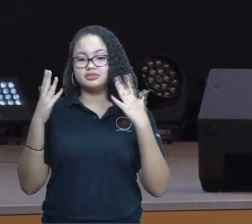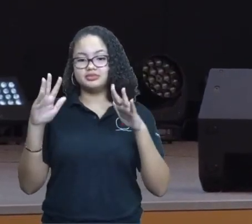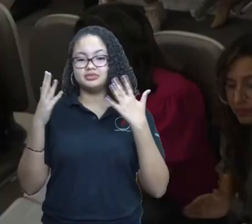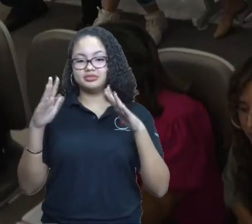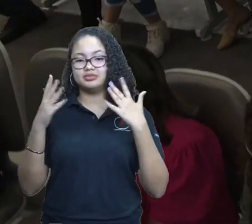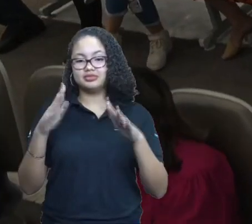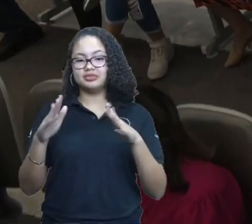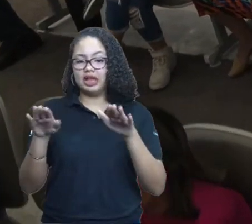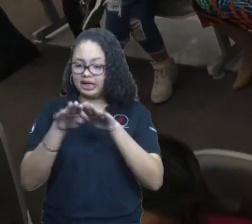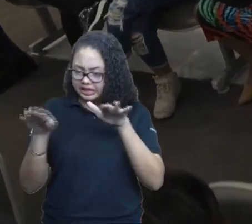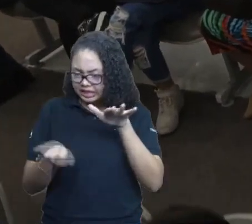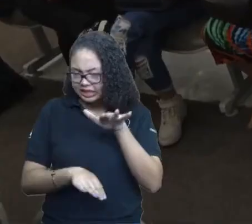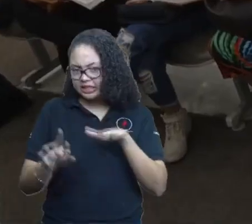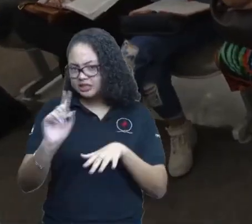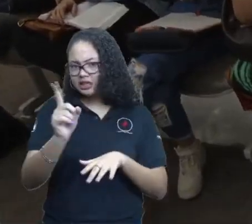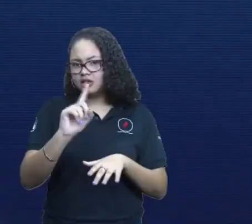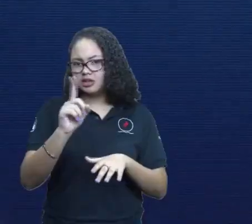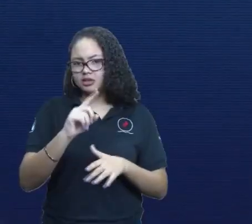não deixa